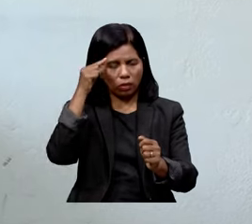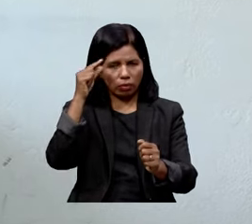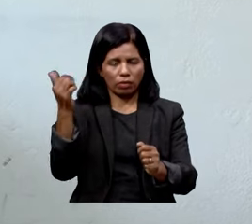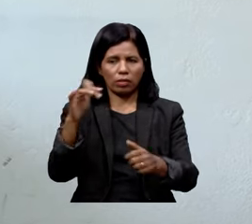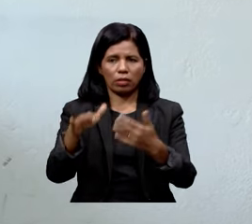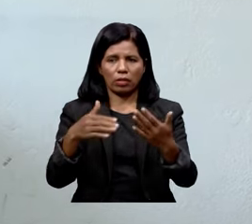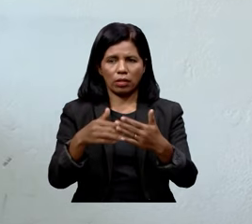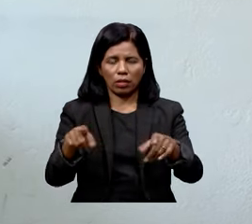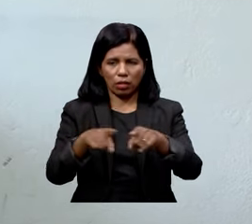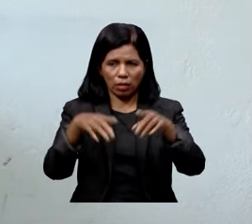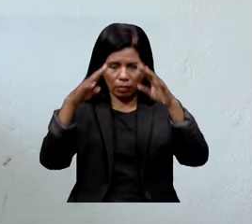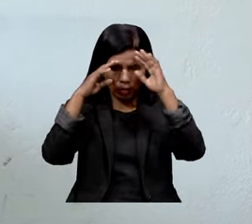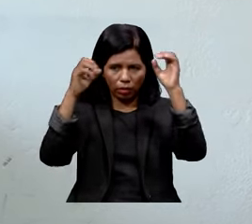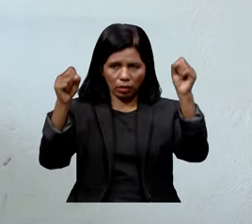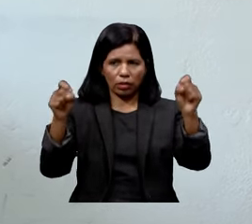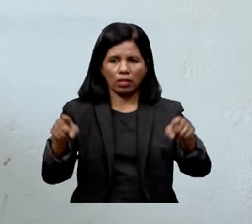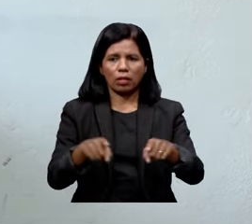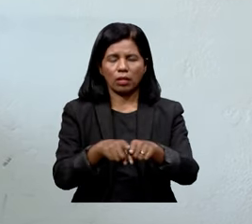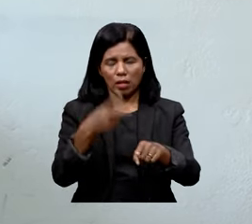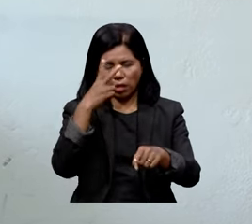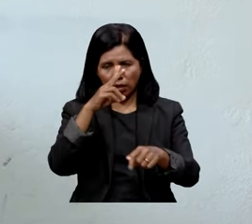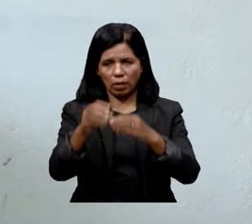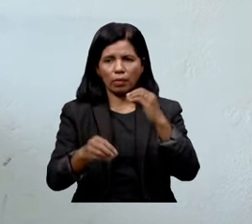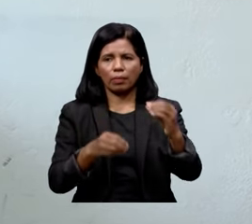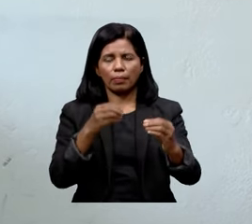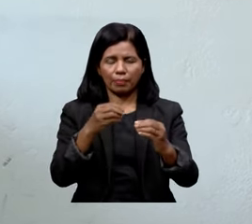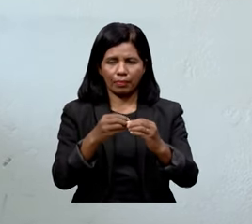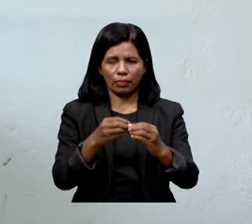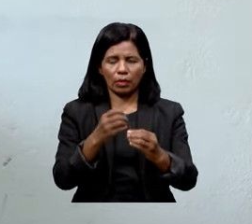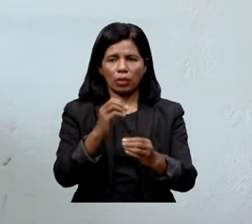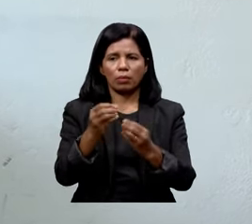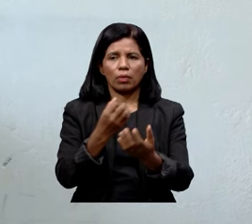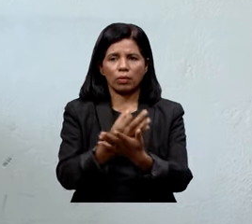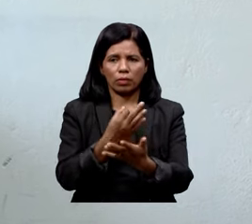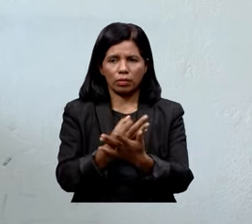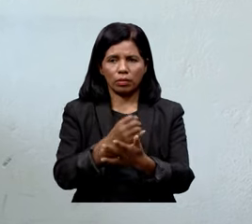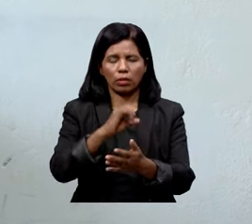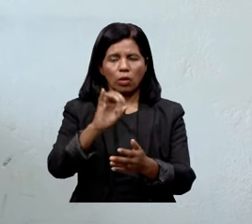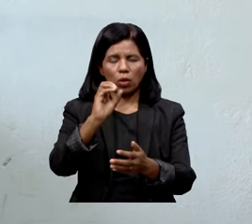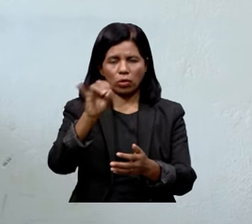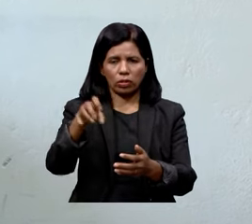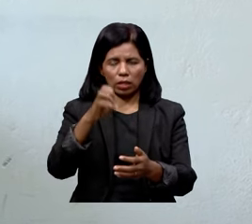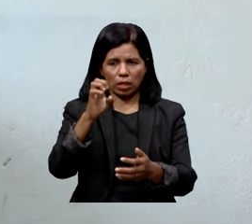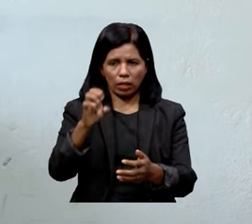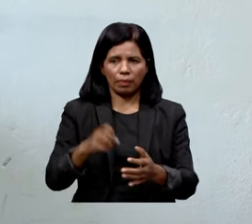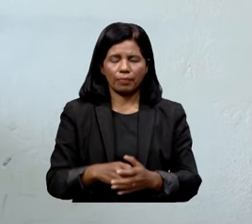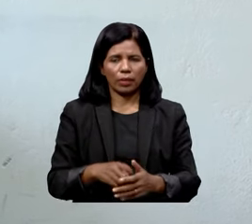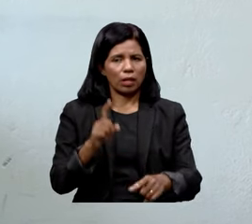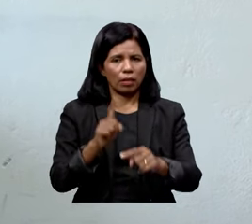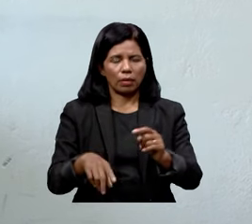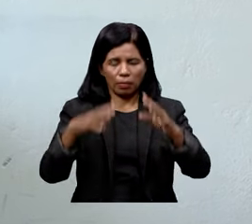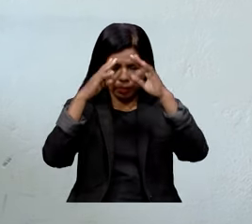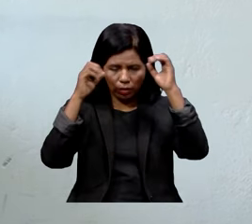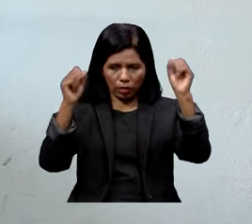soberania nessa presidente da República Lulu Hareba orçamento geral estado né la velha presidente